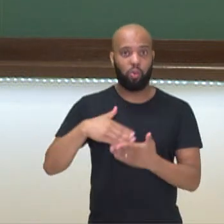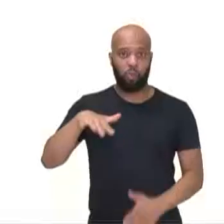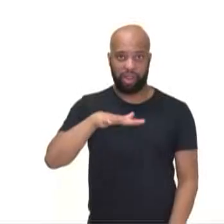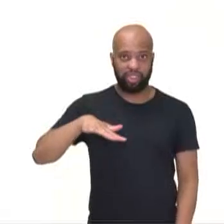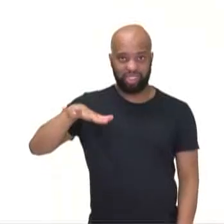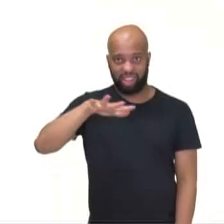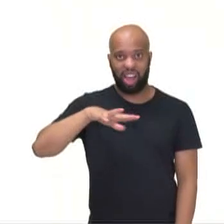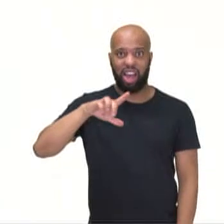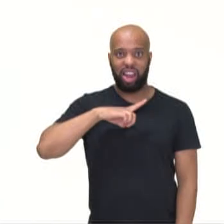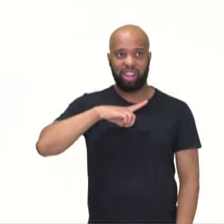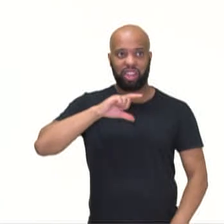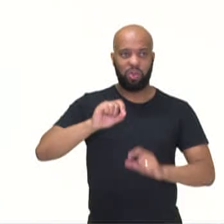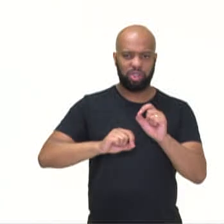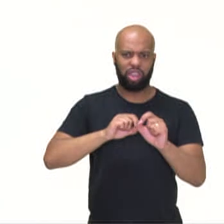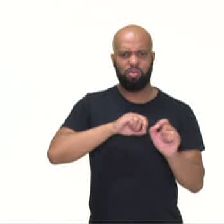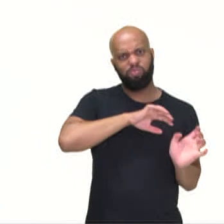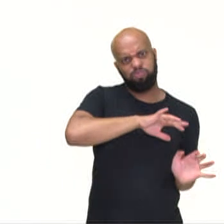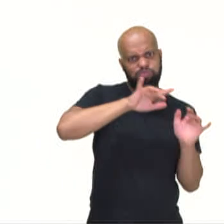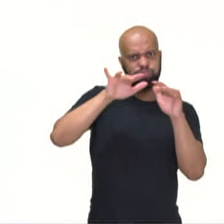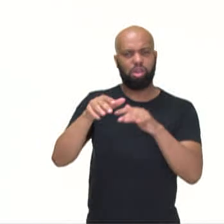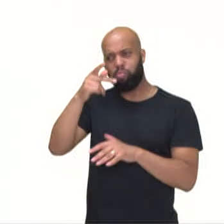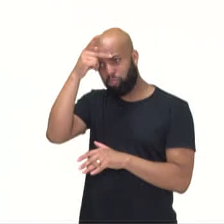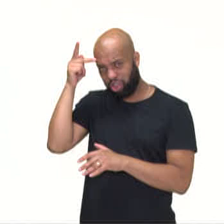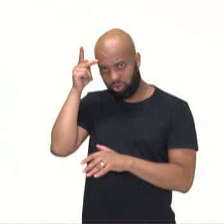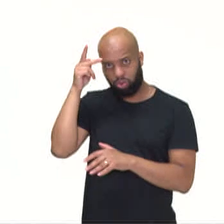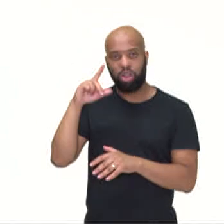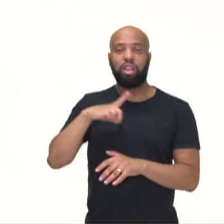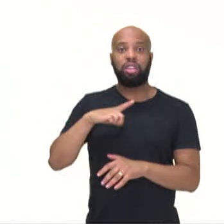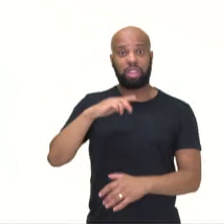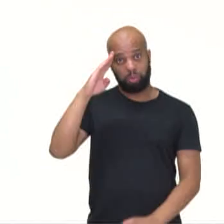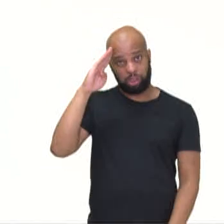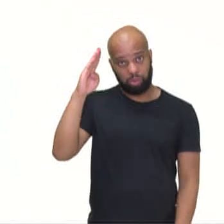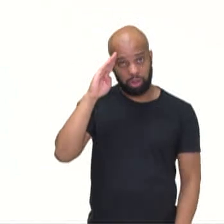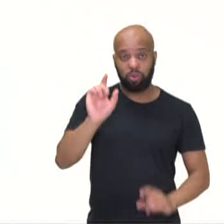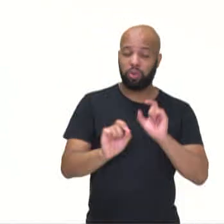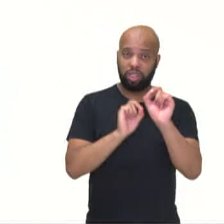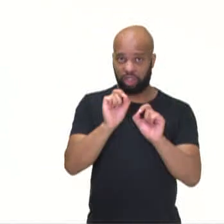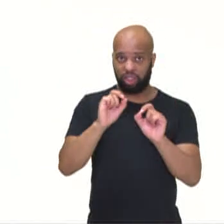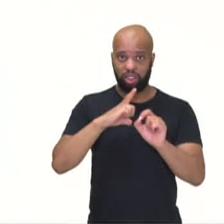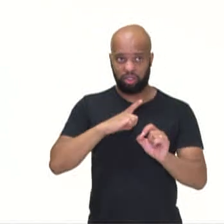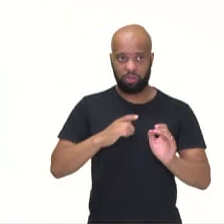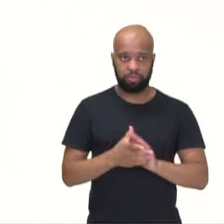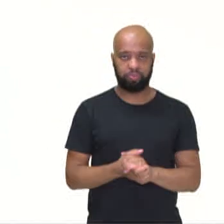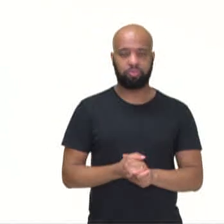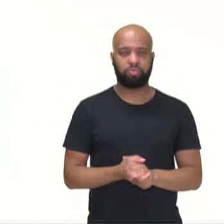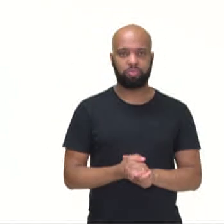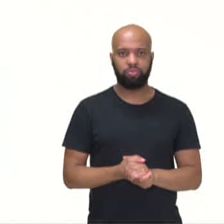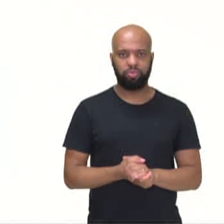com alta densidade de ocupação e atividades, como principalmente a questão